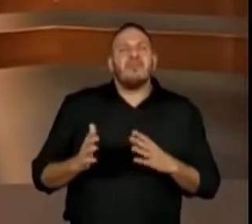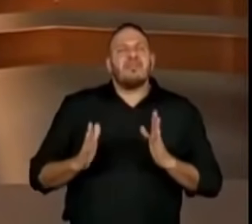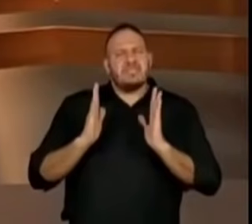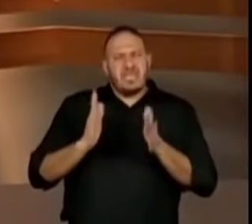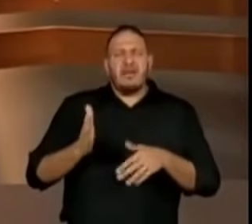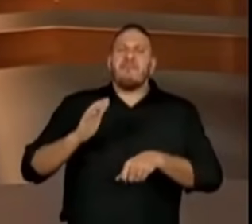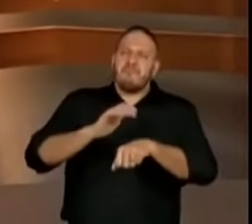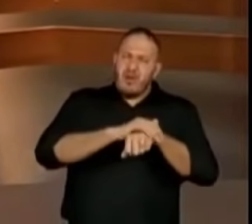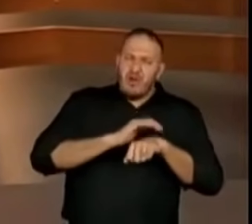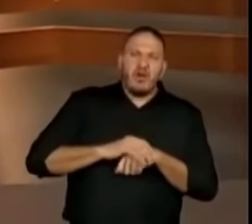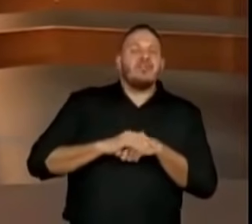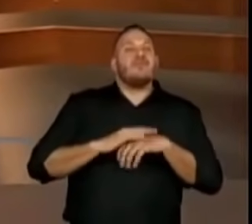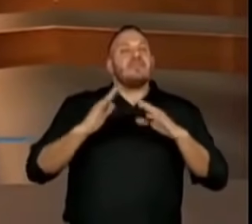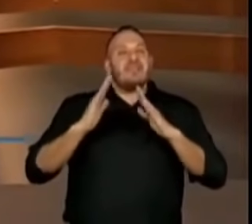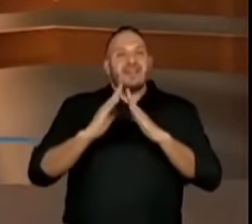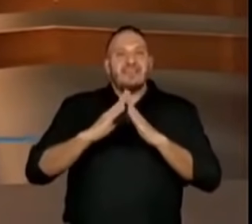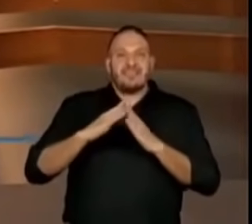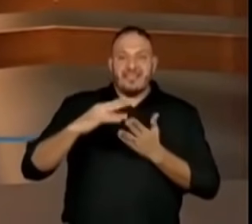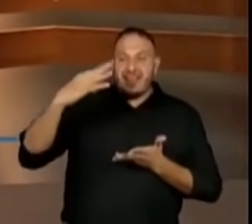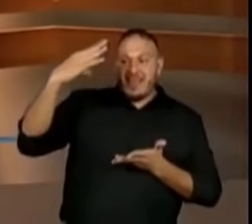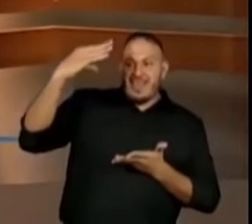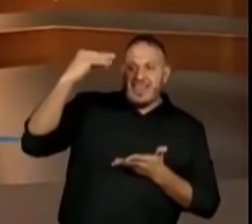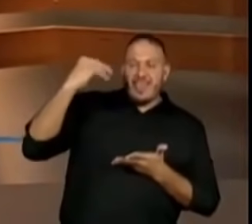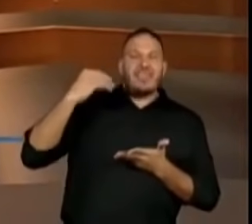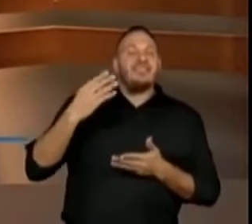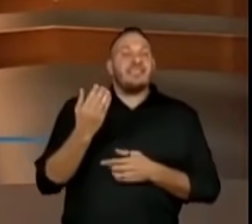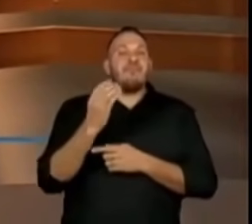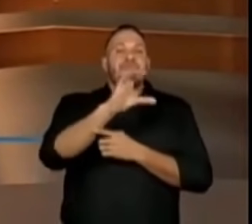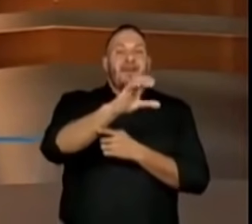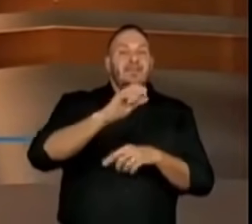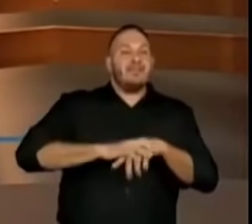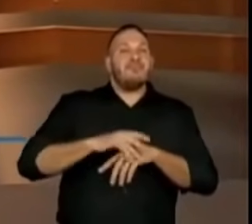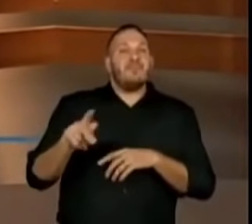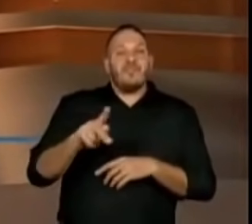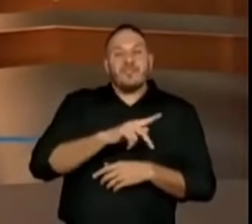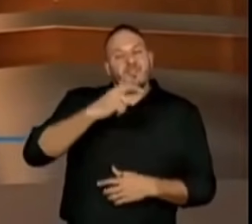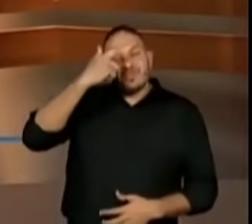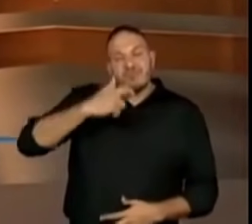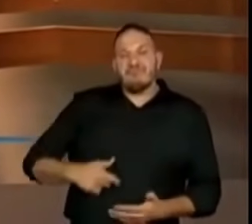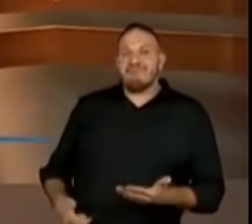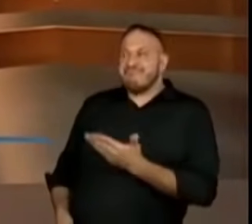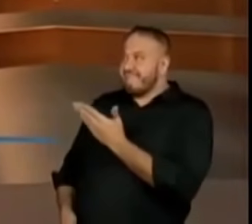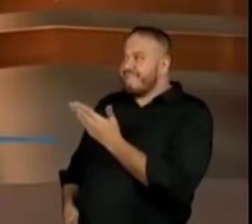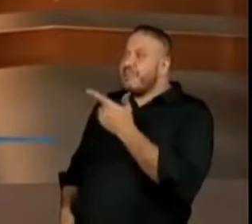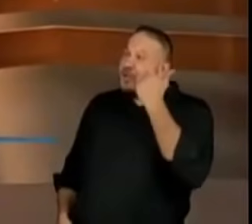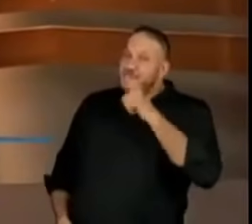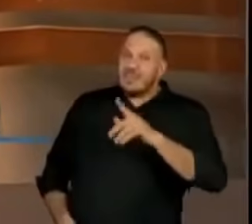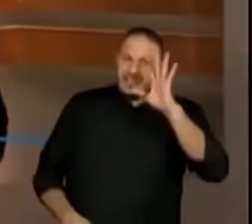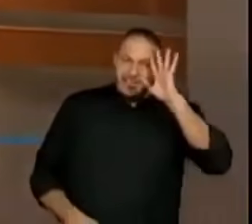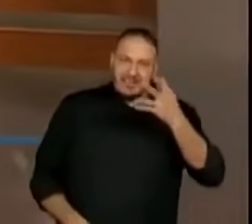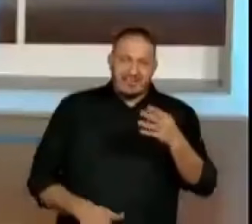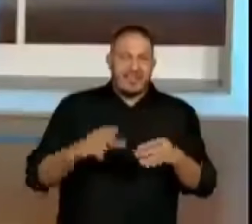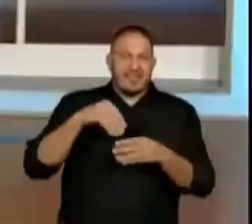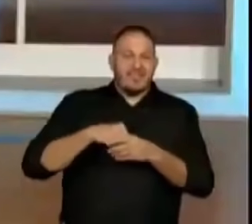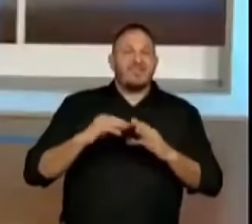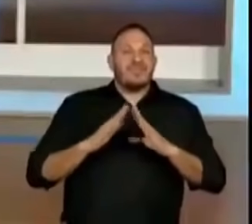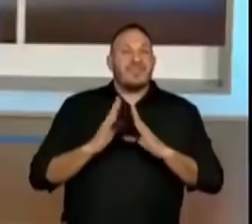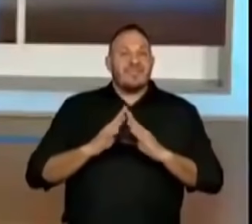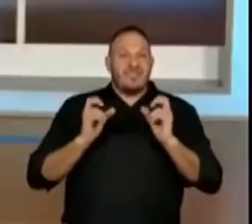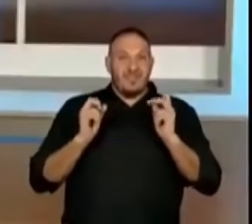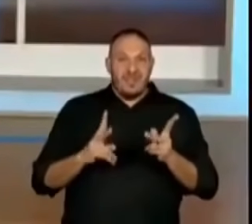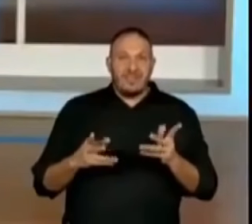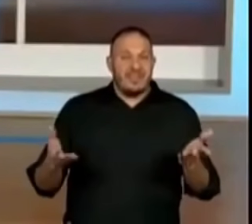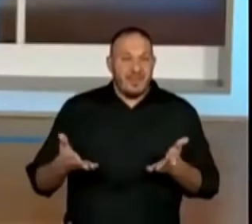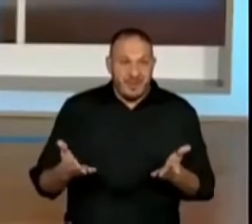pode fazer em casa com calma, bate aquela foto marota e manda para a professora Aline, que eu quero ver se vocês conseguiram realizar em casa, certo?